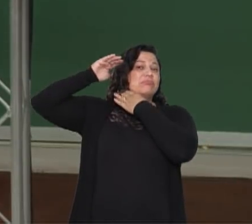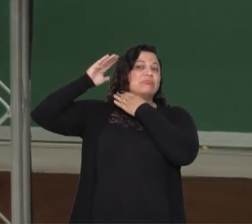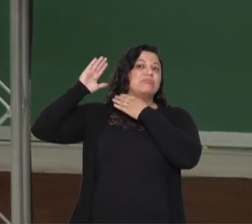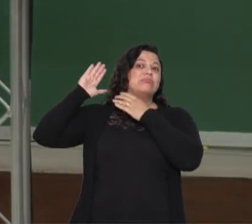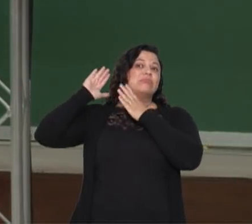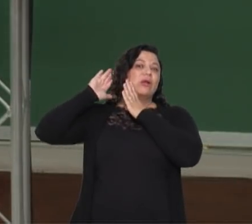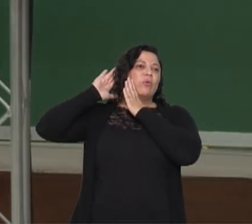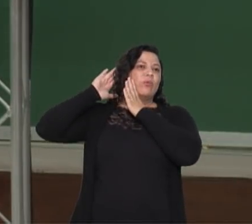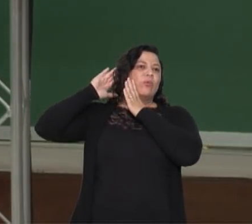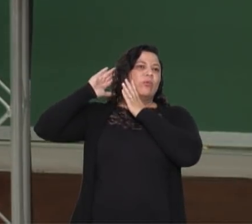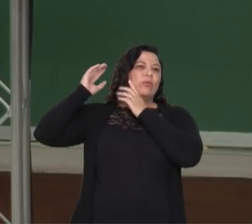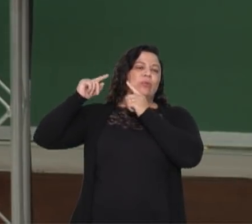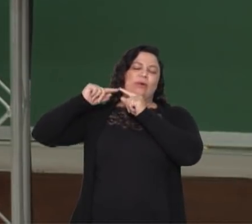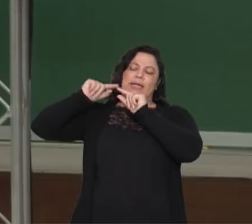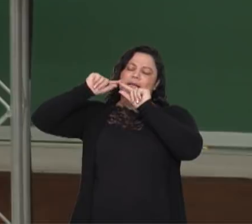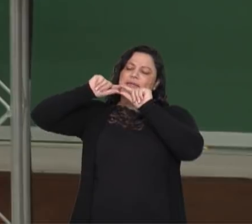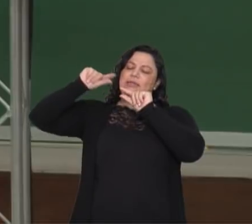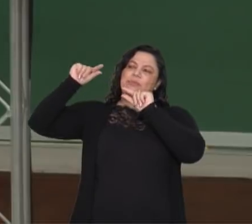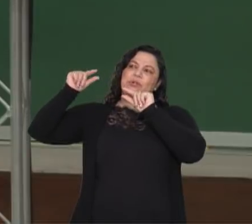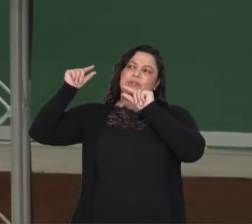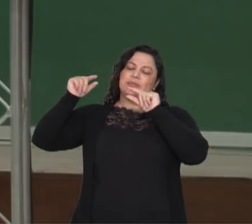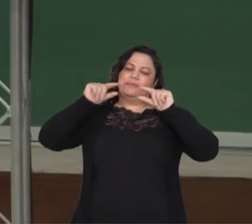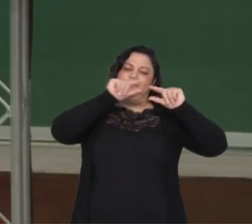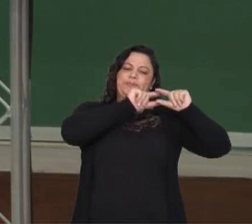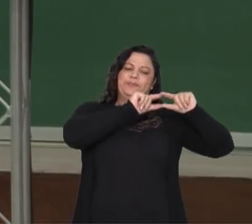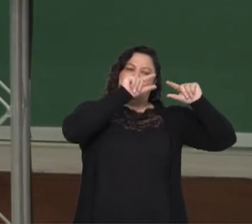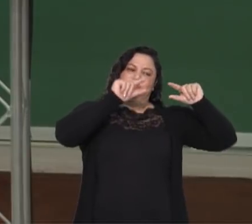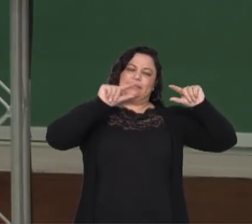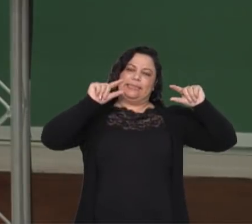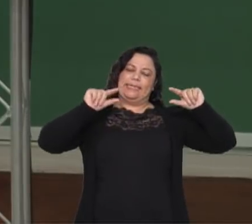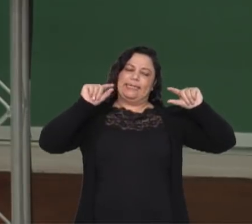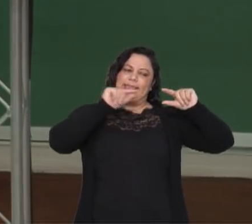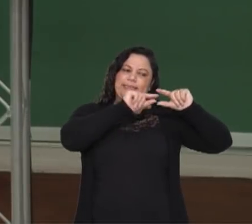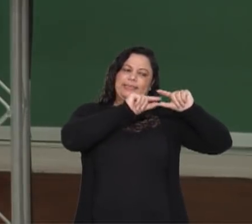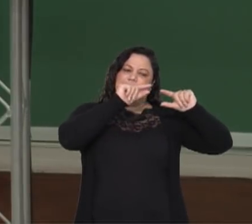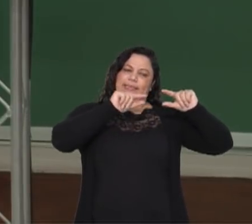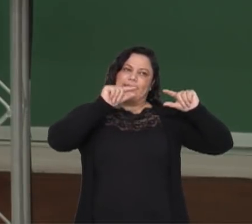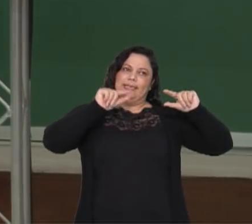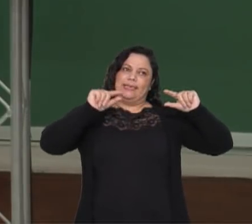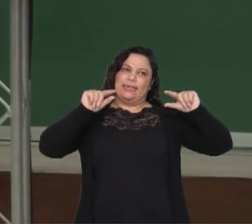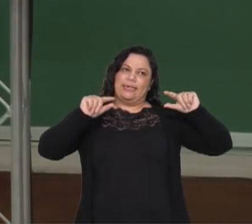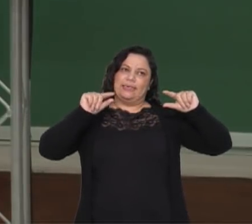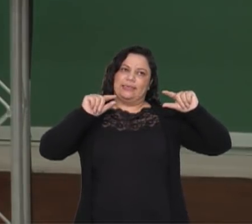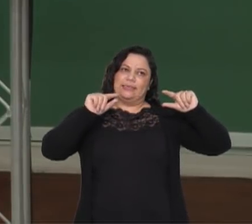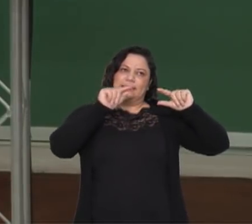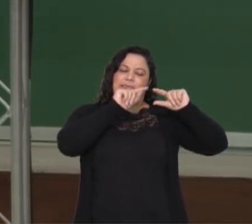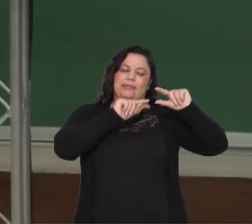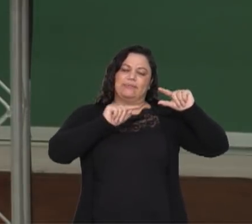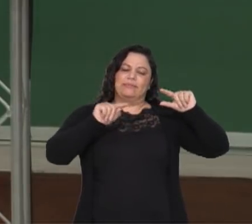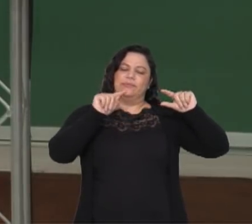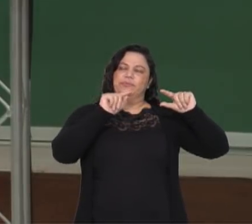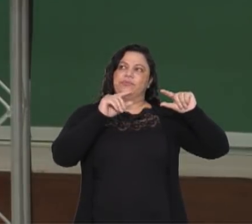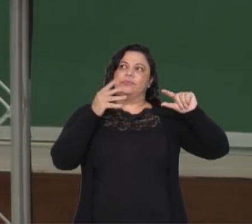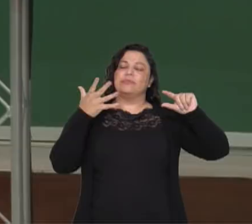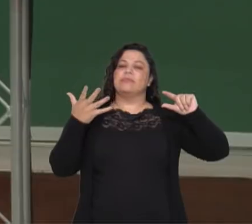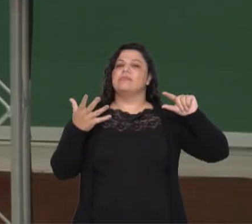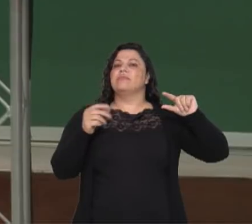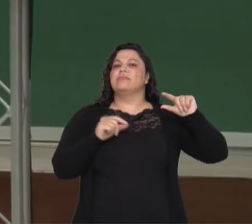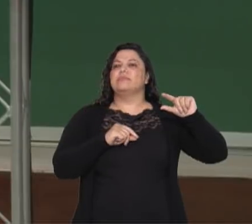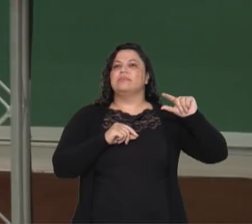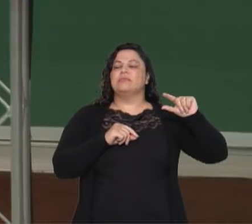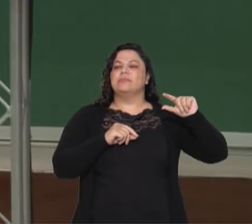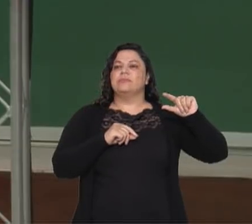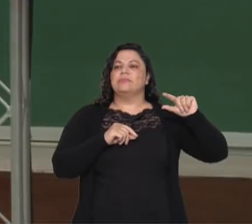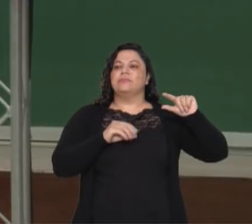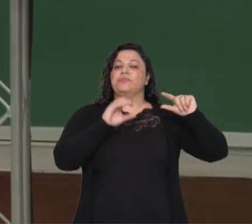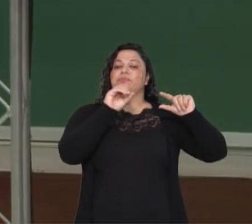Tem esse canal auditivo externo, tem essa parte aqui que é colocada como